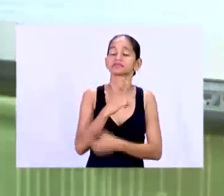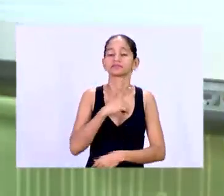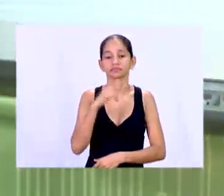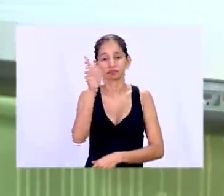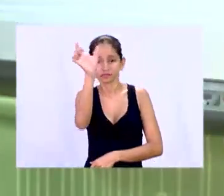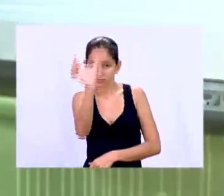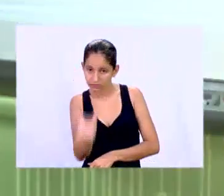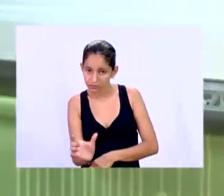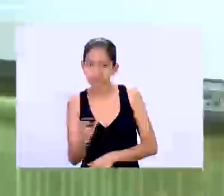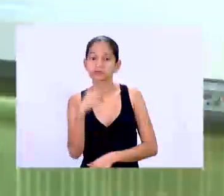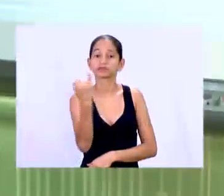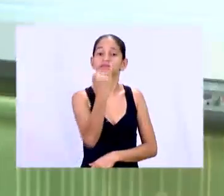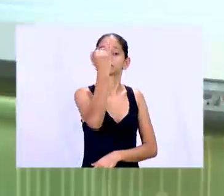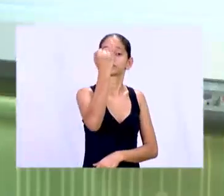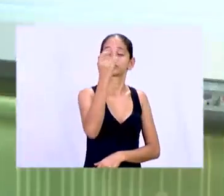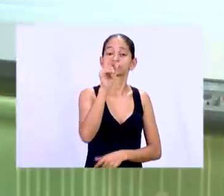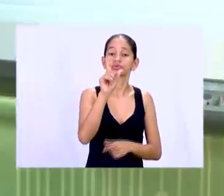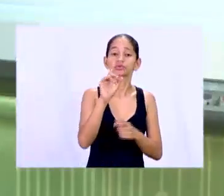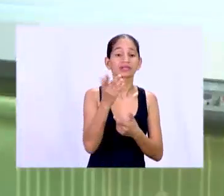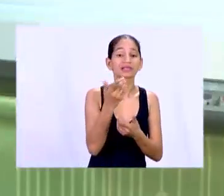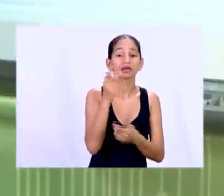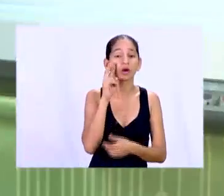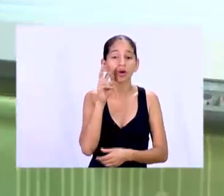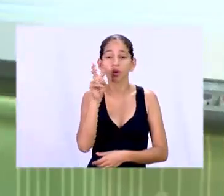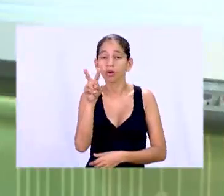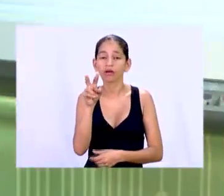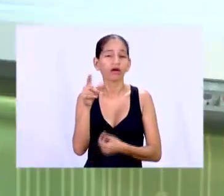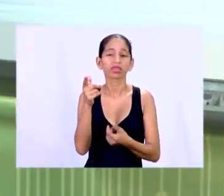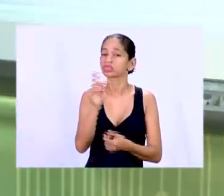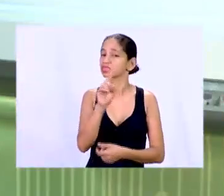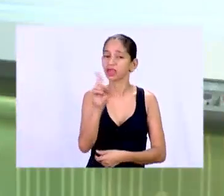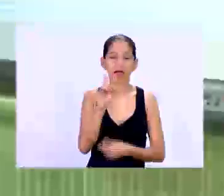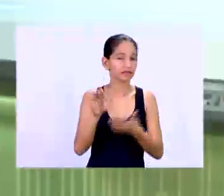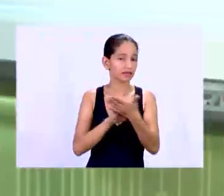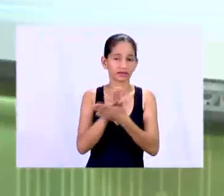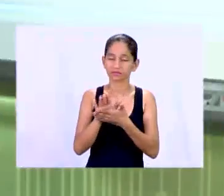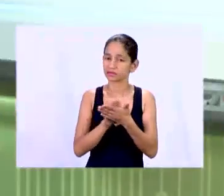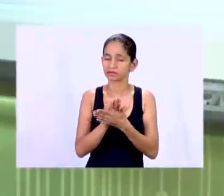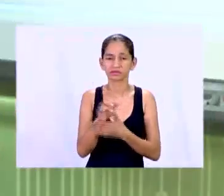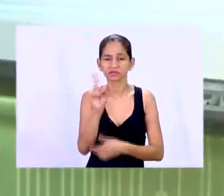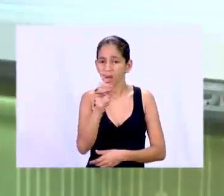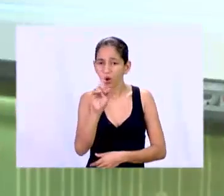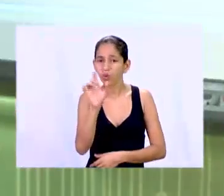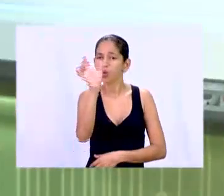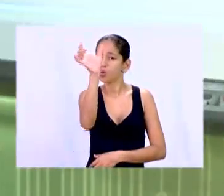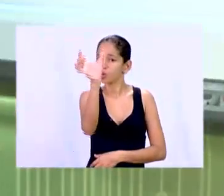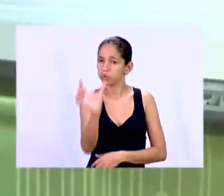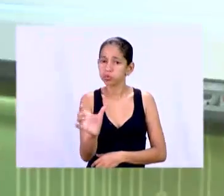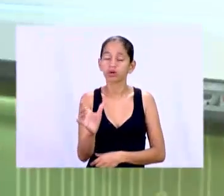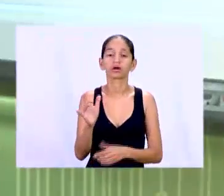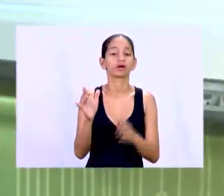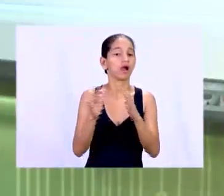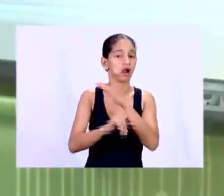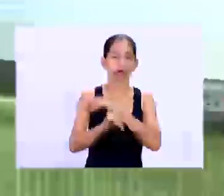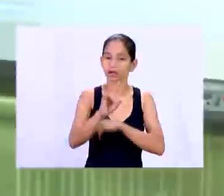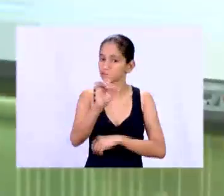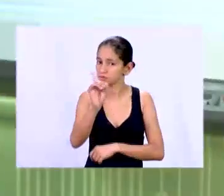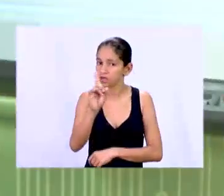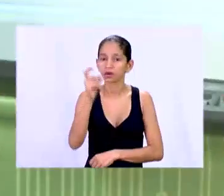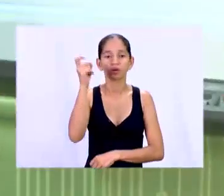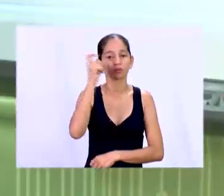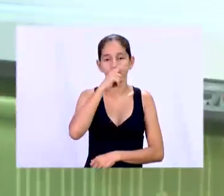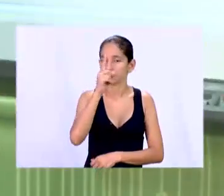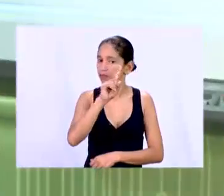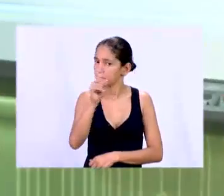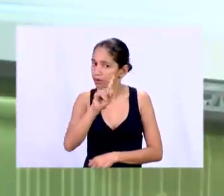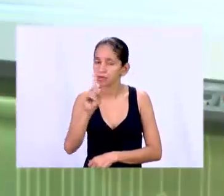muito mais importante o que a gente não faz, né? Ou seja, a gente não rouba, a gente não mente, a